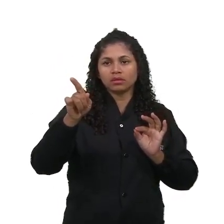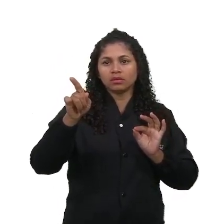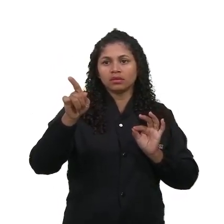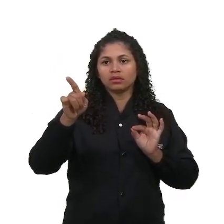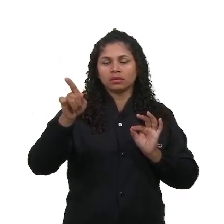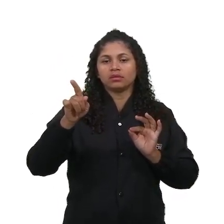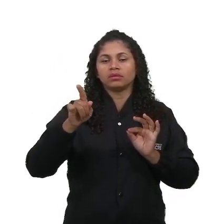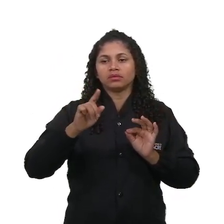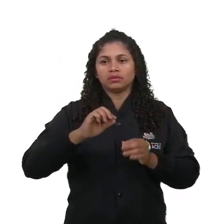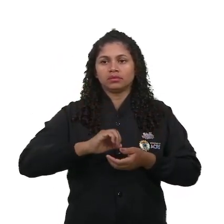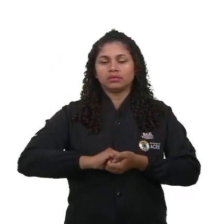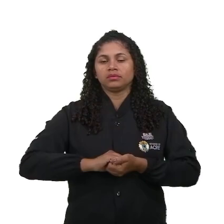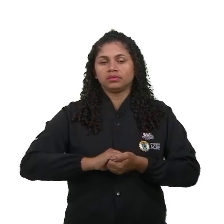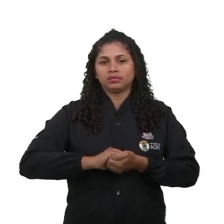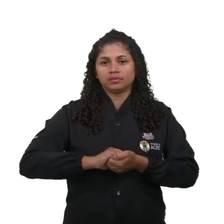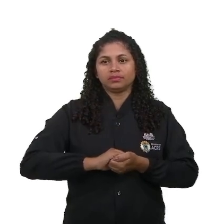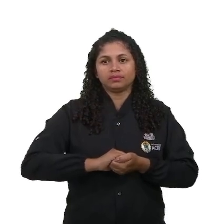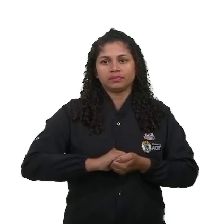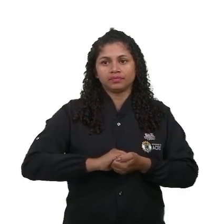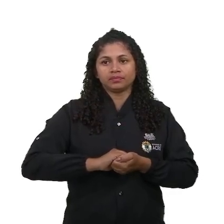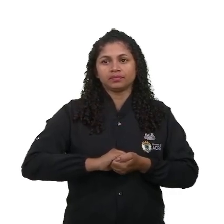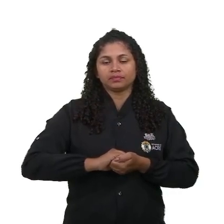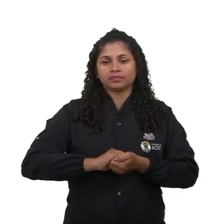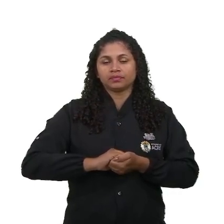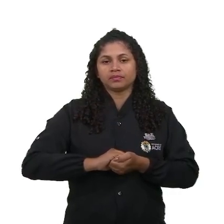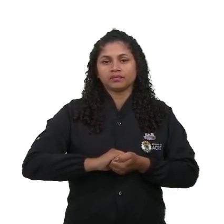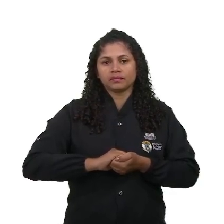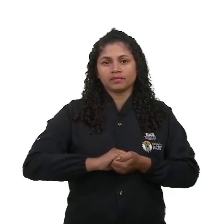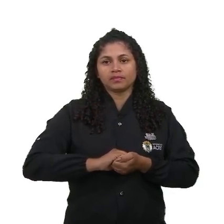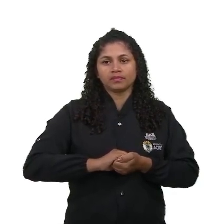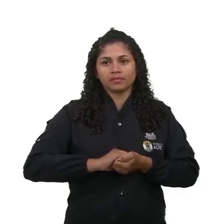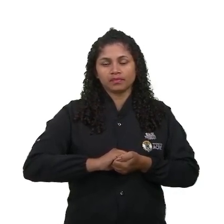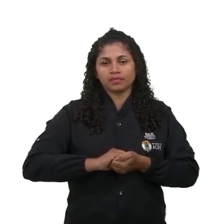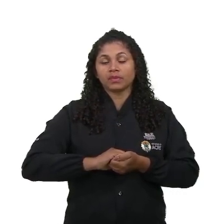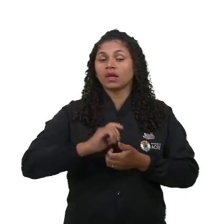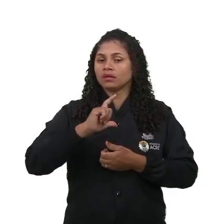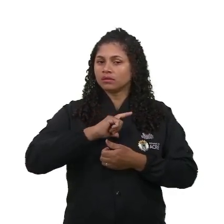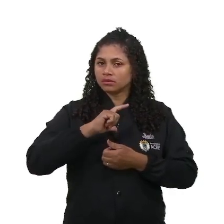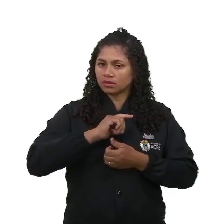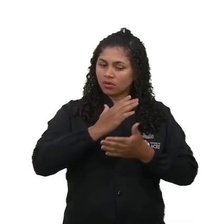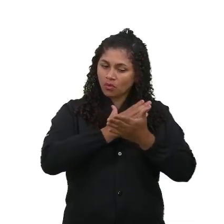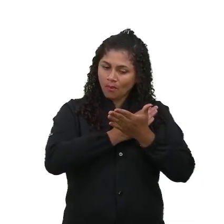no outro sentido orientado. Quer dizer, quando eu digo sentido é orientado, tem um início e um fim.